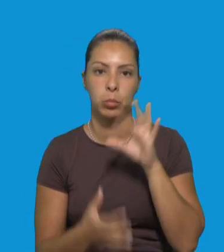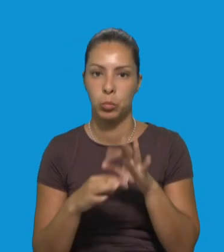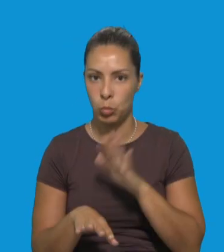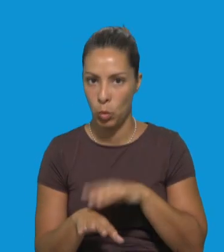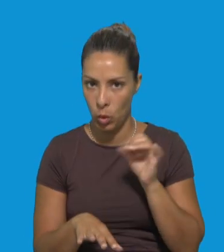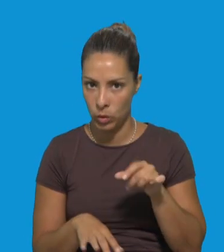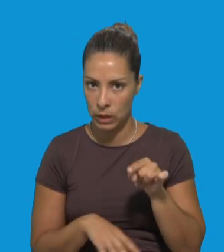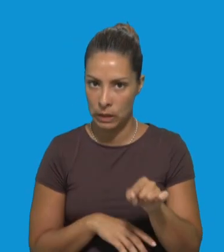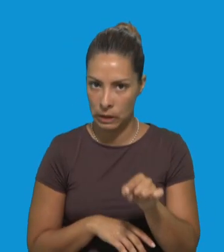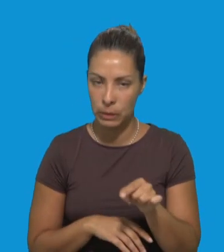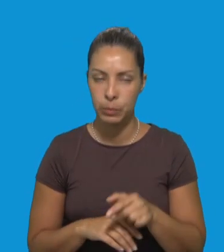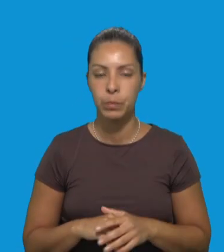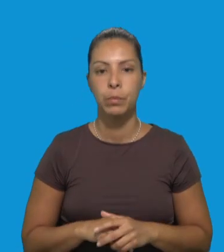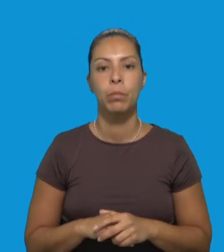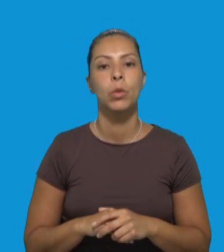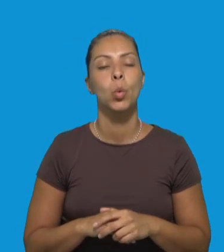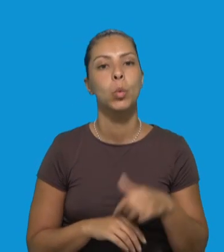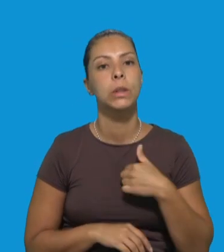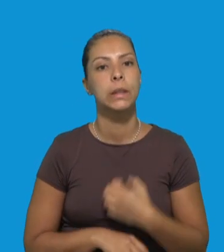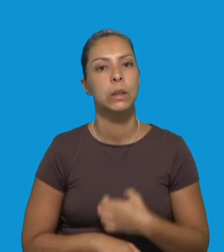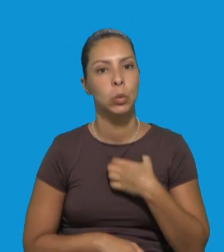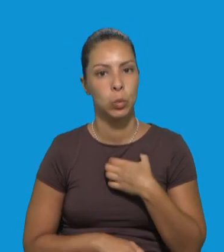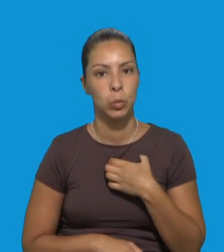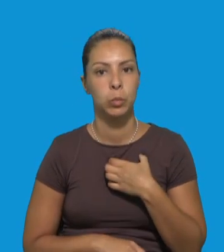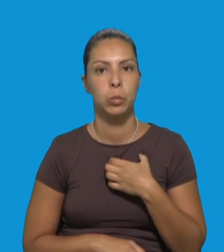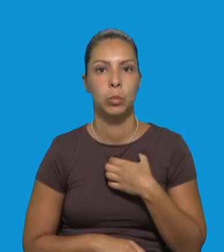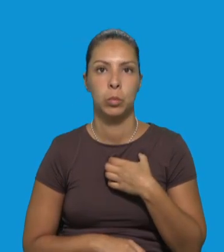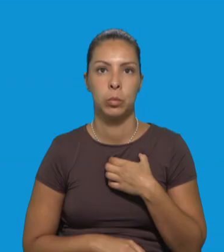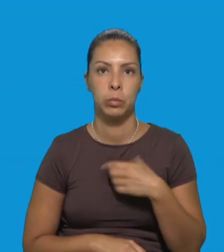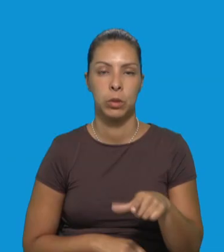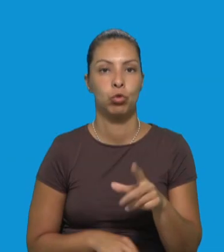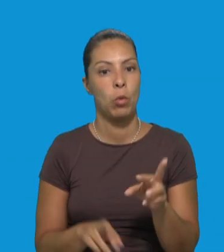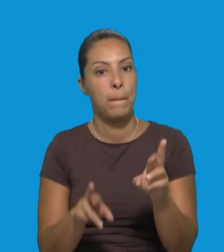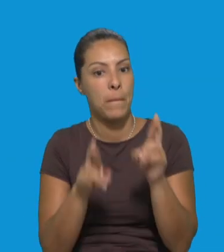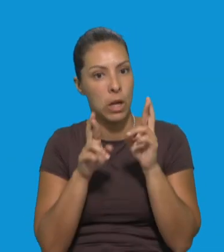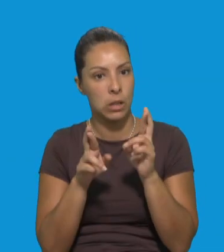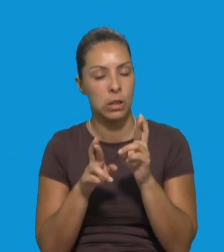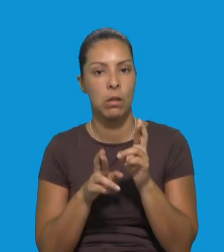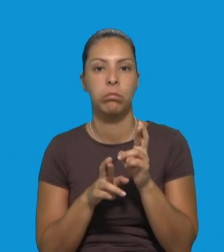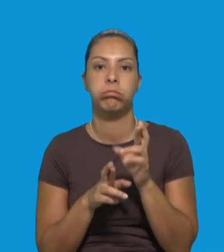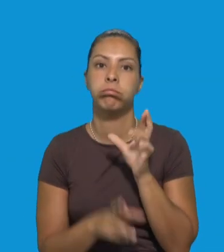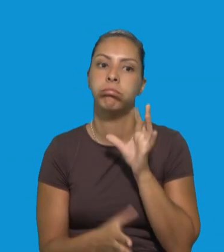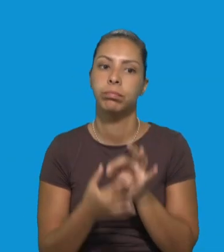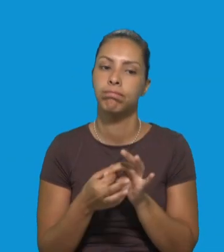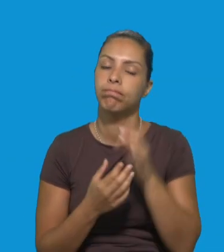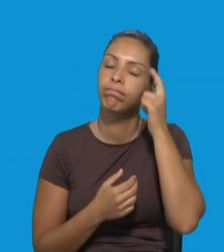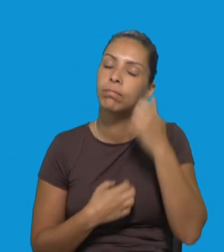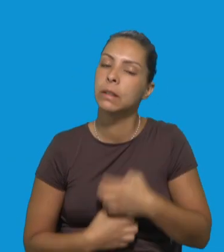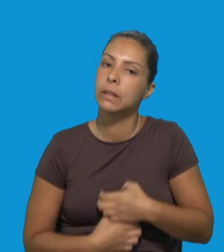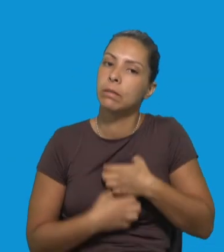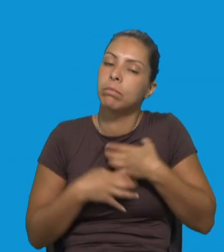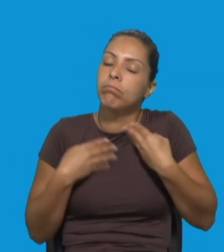Por isso, eu diria que a dinâmica da esperança é um tesouro